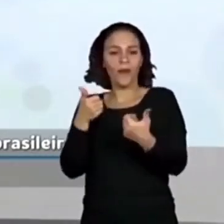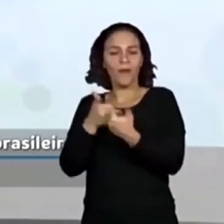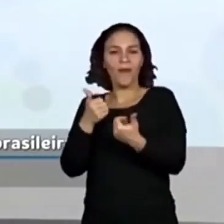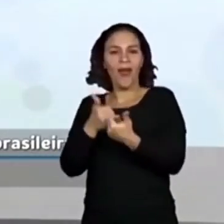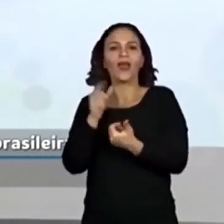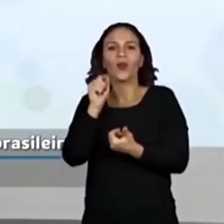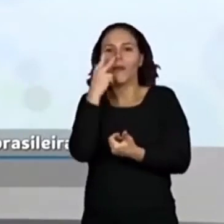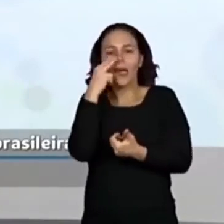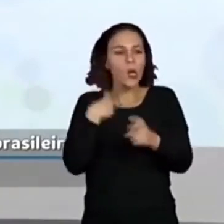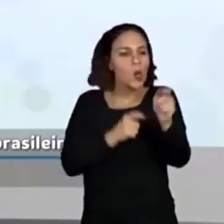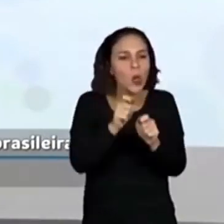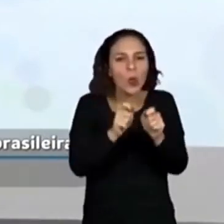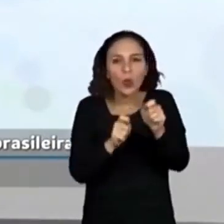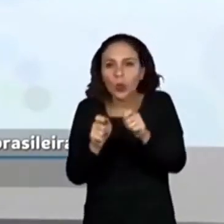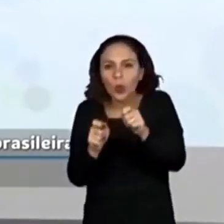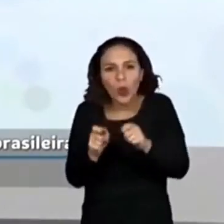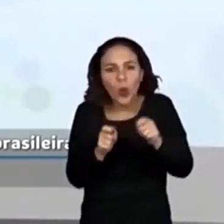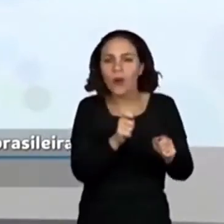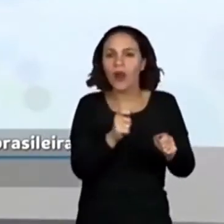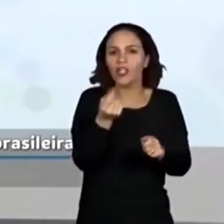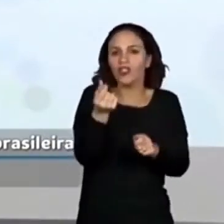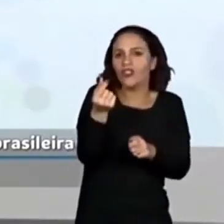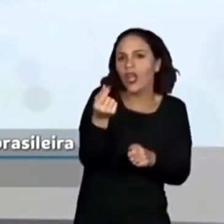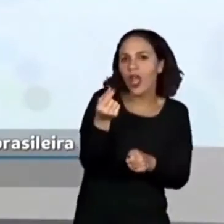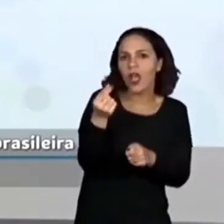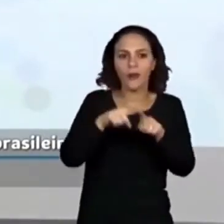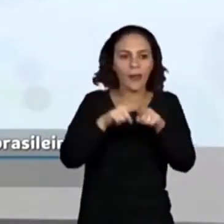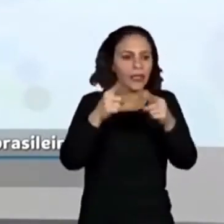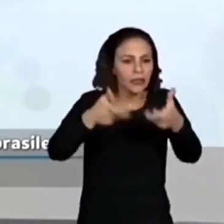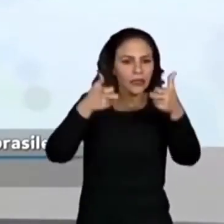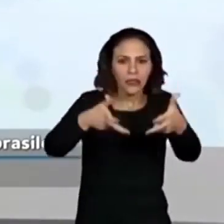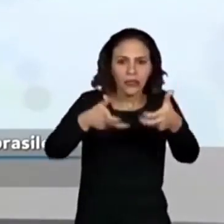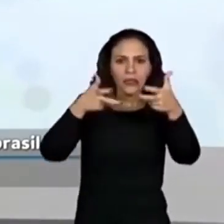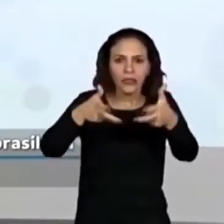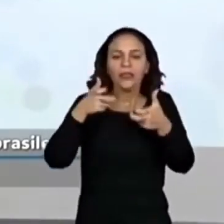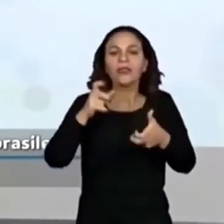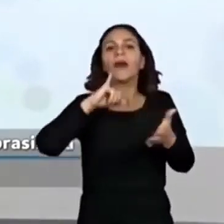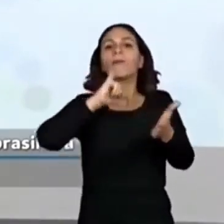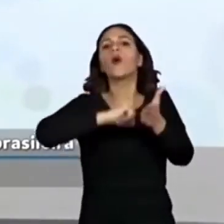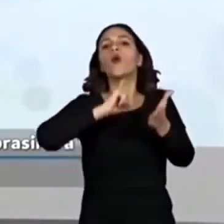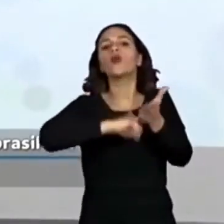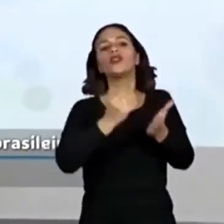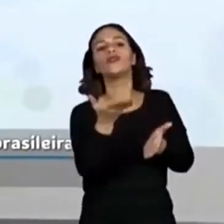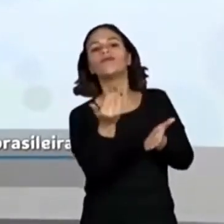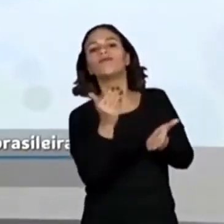um controle maior sobre a exploração e a cobrança de impostos.